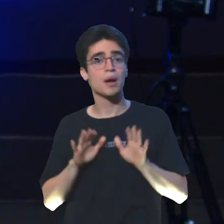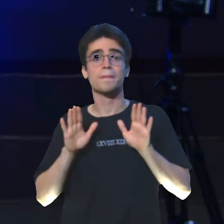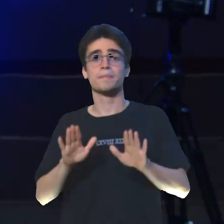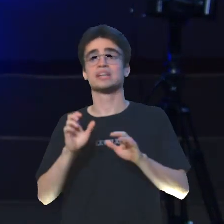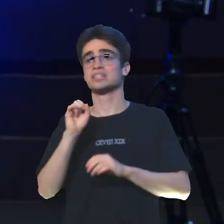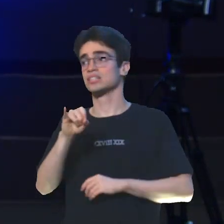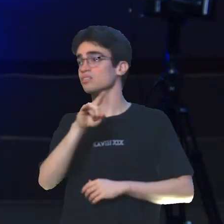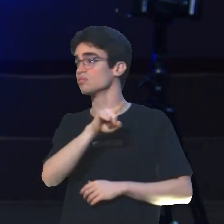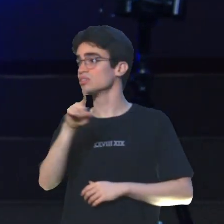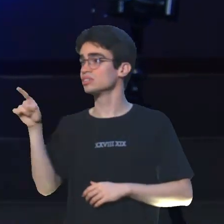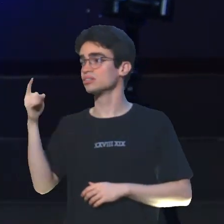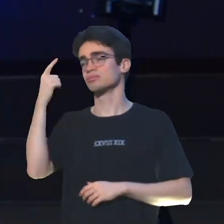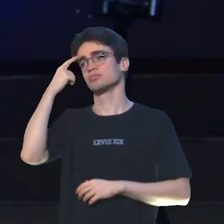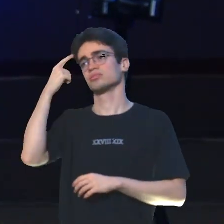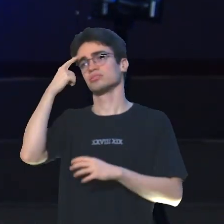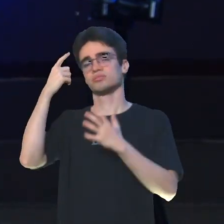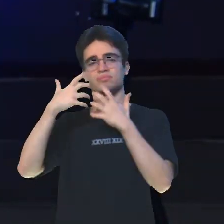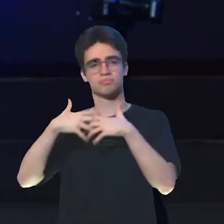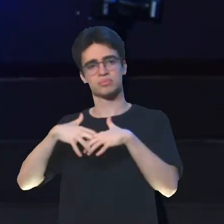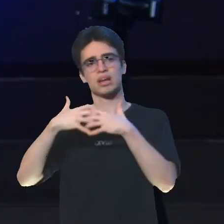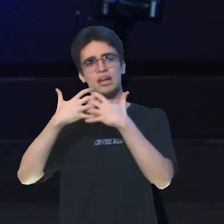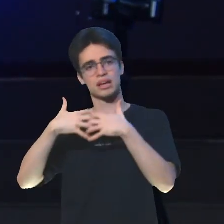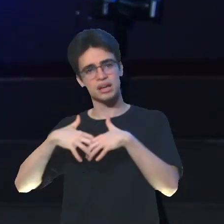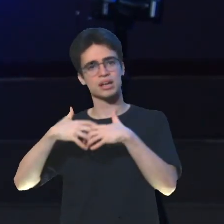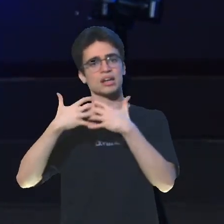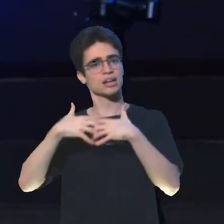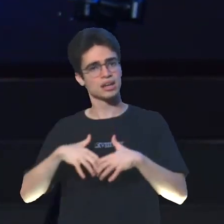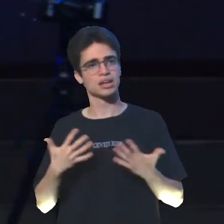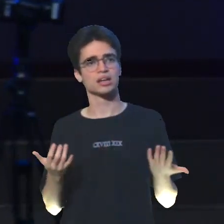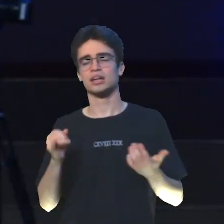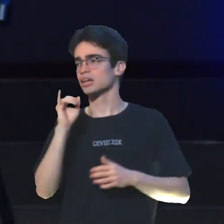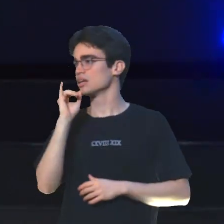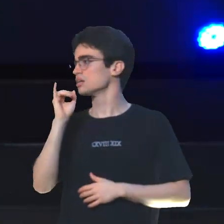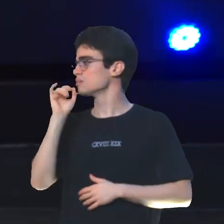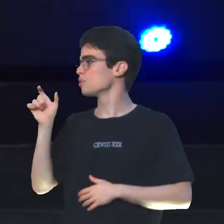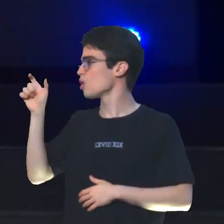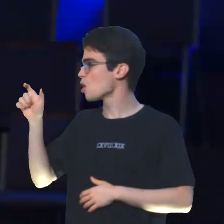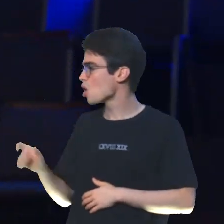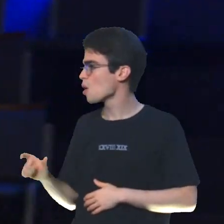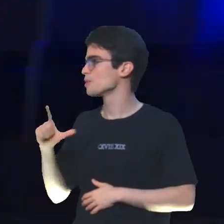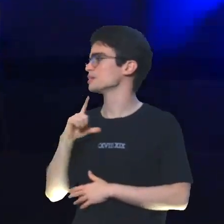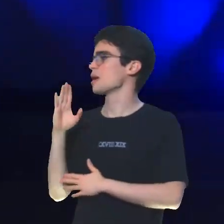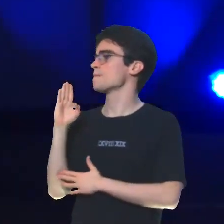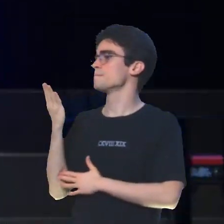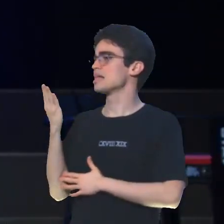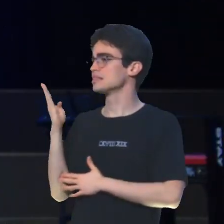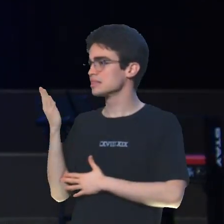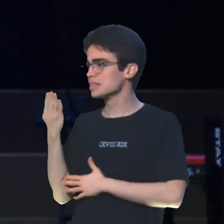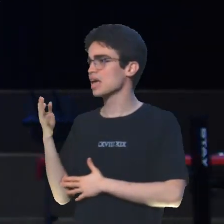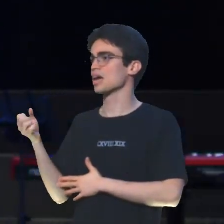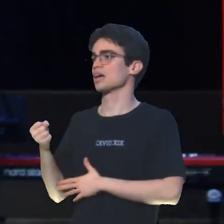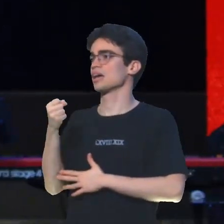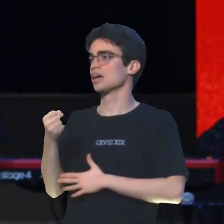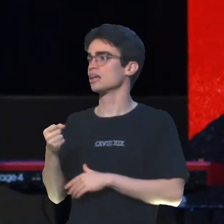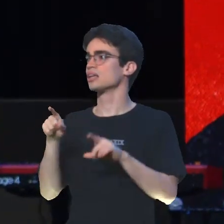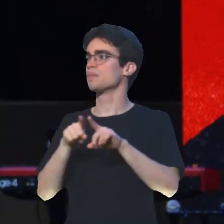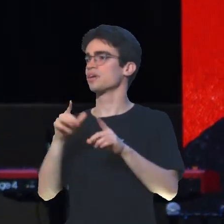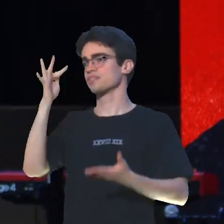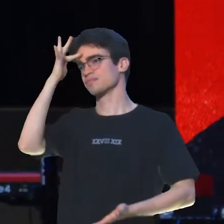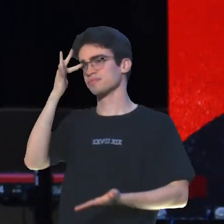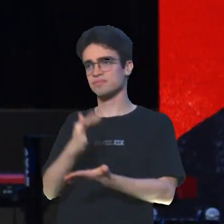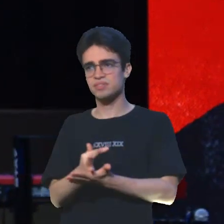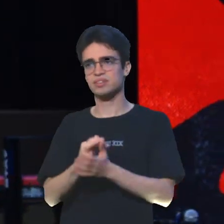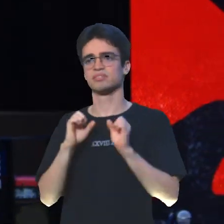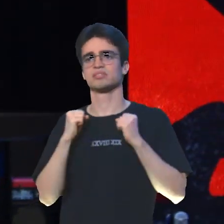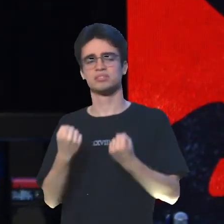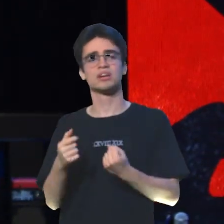pensar, um homem com um pedaço de madeira e muita fé em Deus, conseguiu